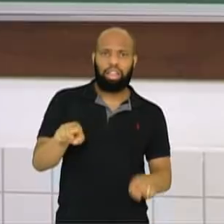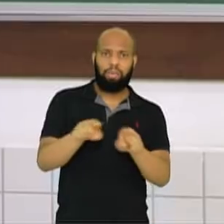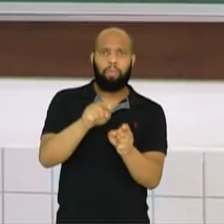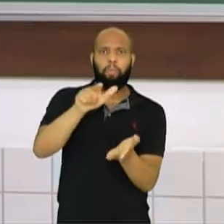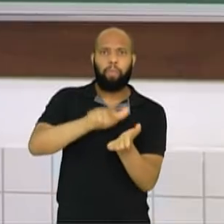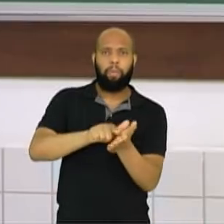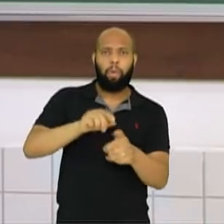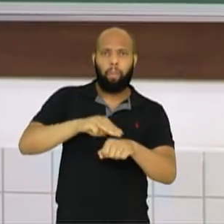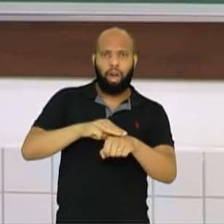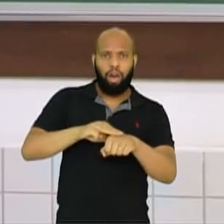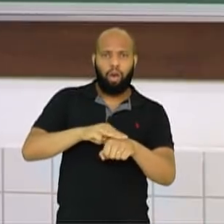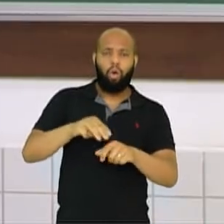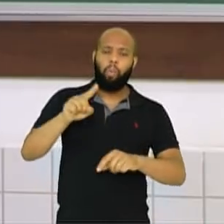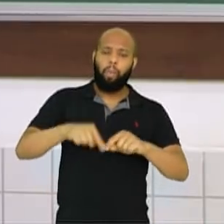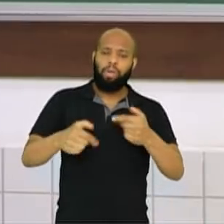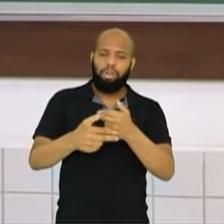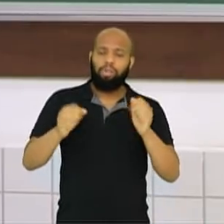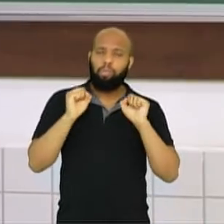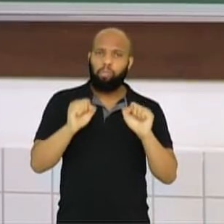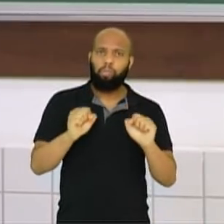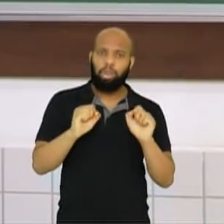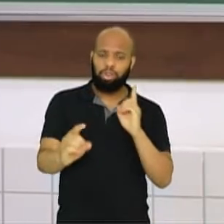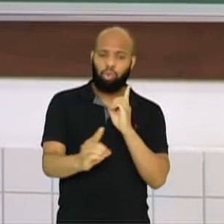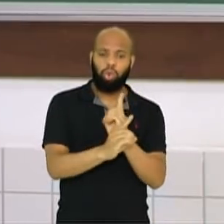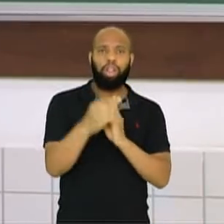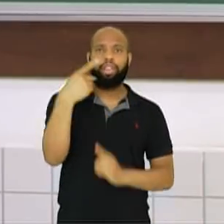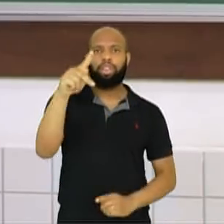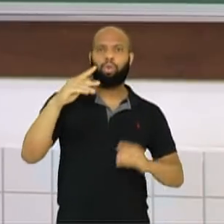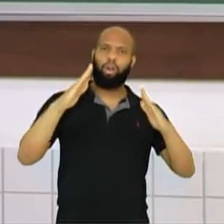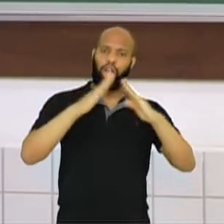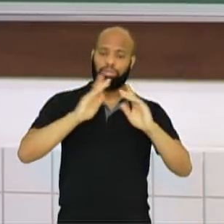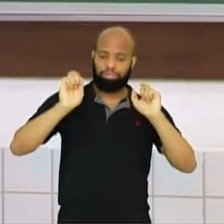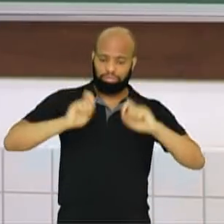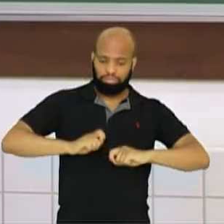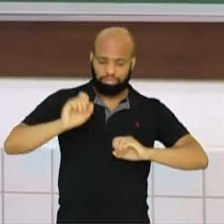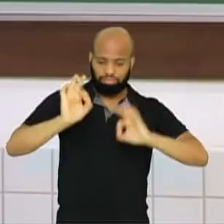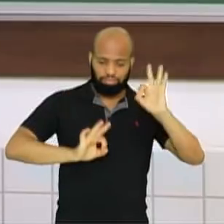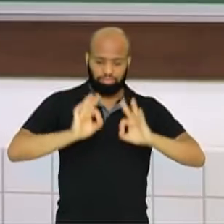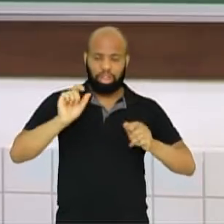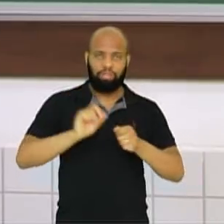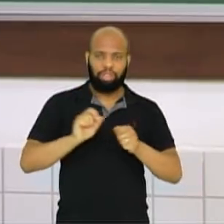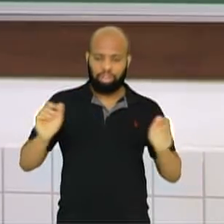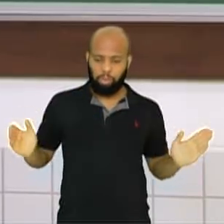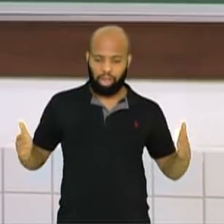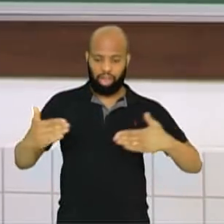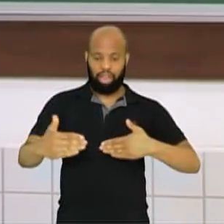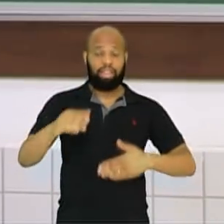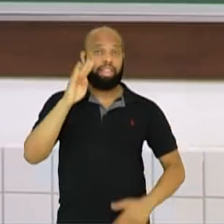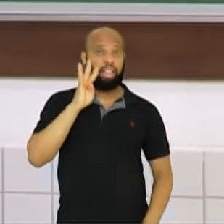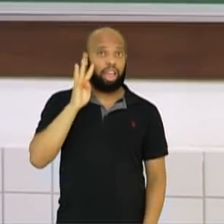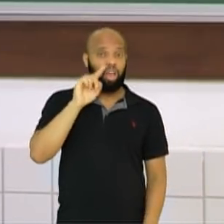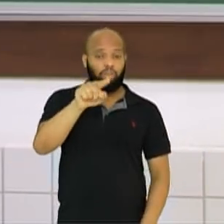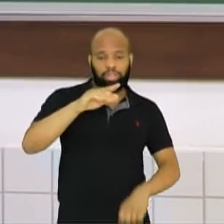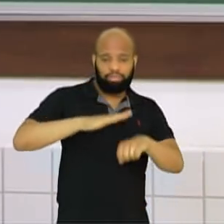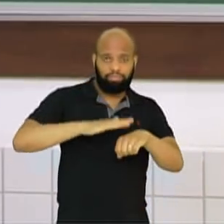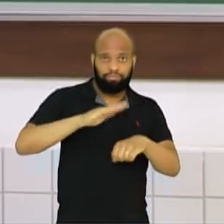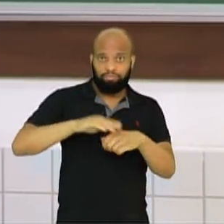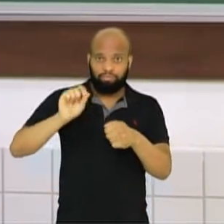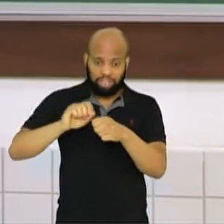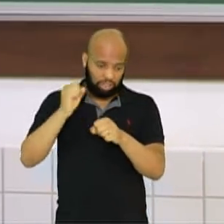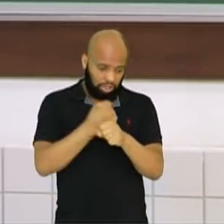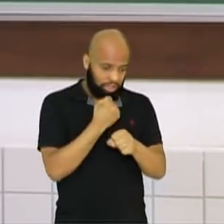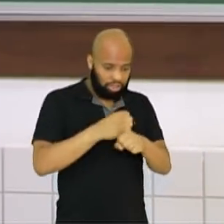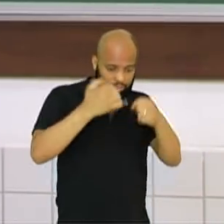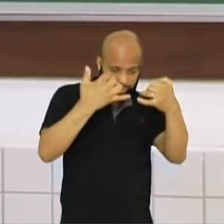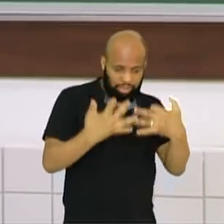papelão, materiais que pode ser encontrado na sua casa para você montar a maquete. É muito legal você construir, inclusive